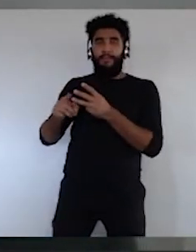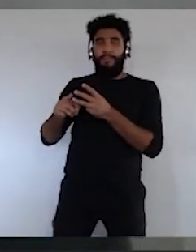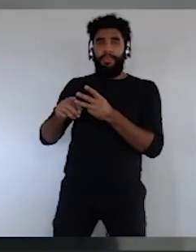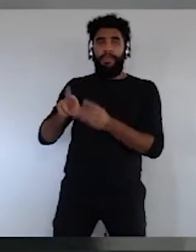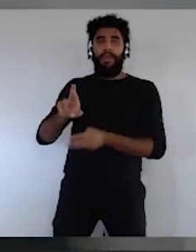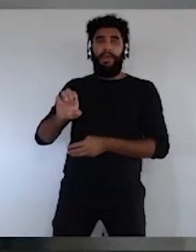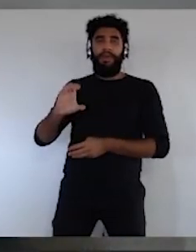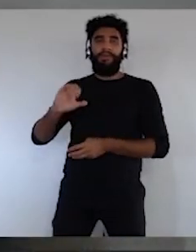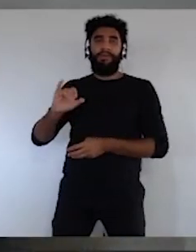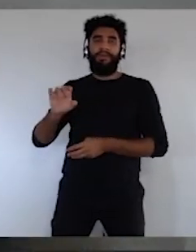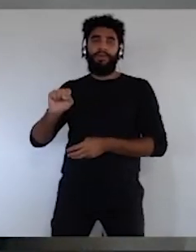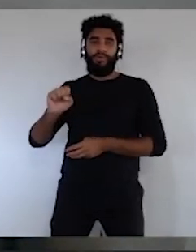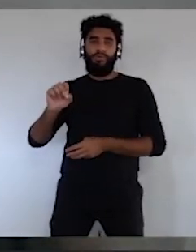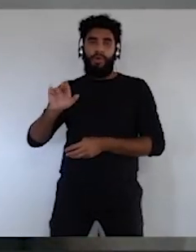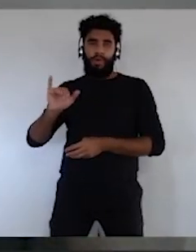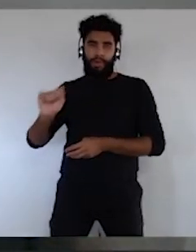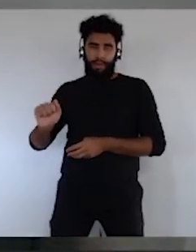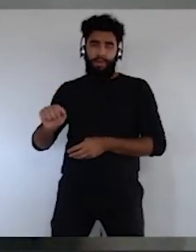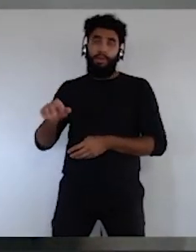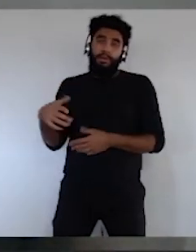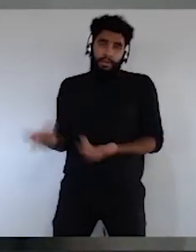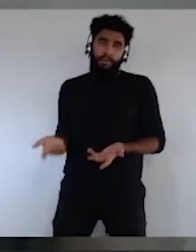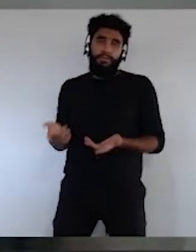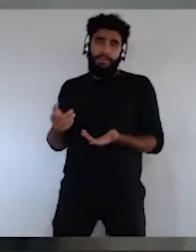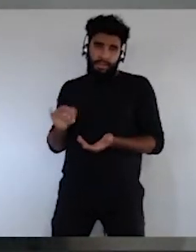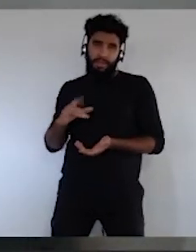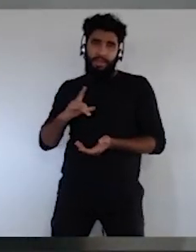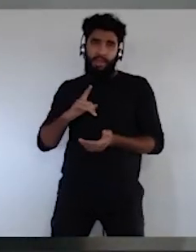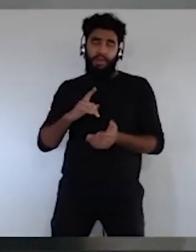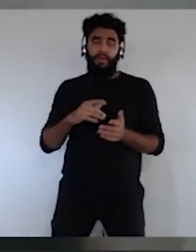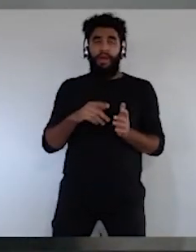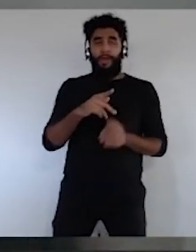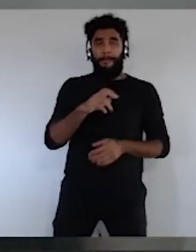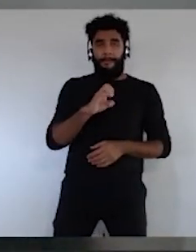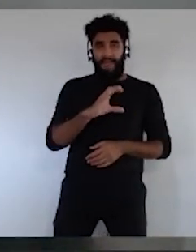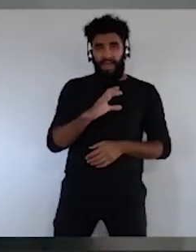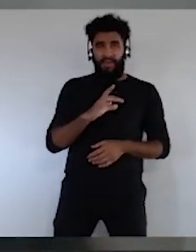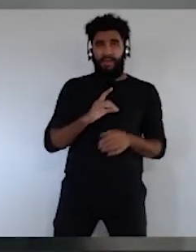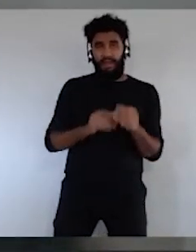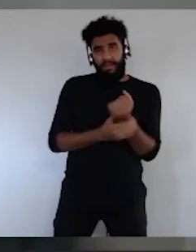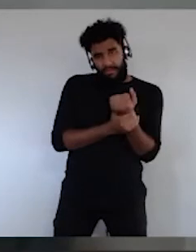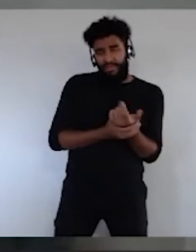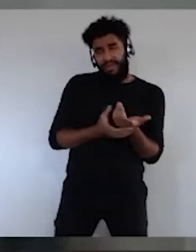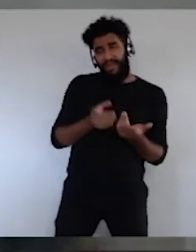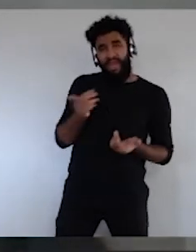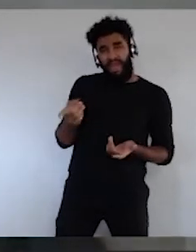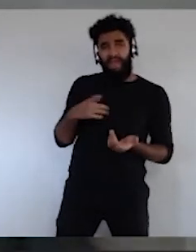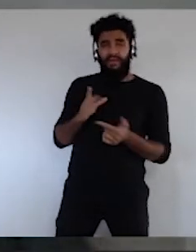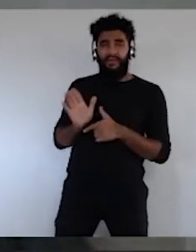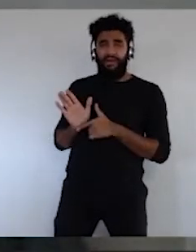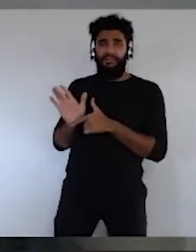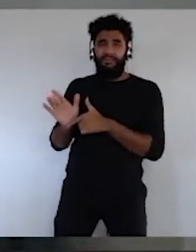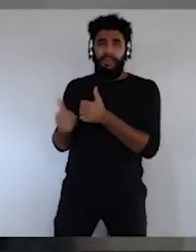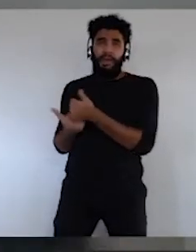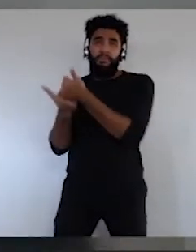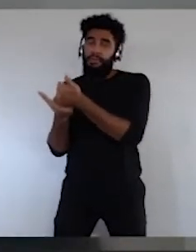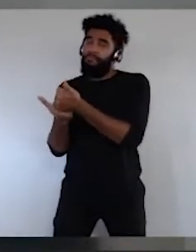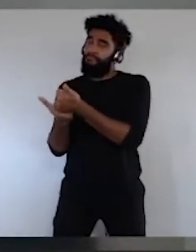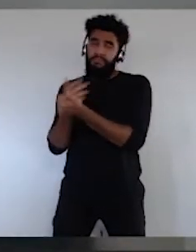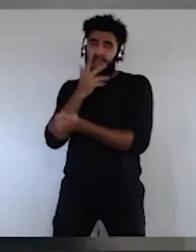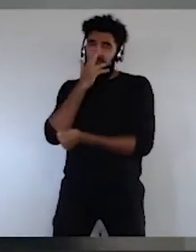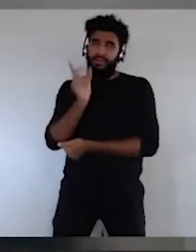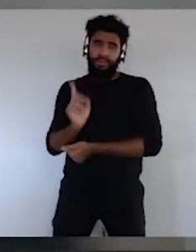o trânsito em julgado. Isso está na Constituição, mas o Tribunal decidiu assim. E então a Corte, tendo decidido assim, o Congresso resolveu